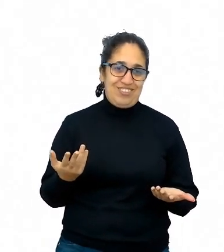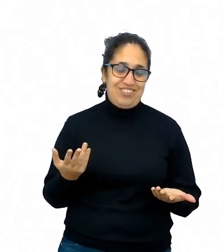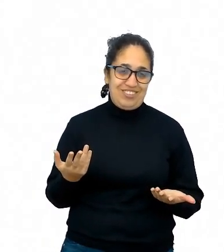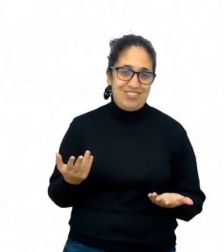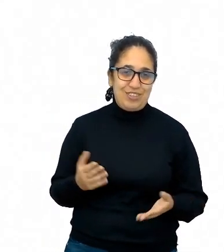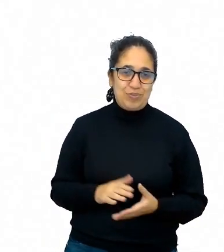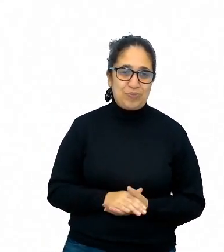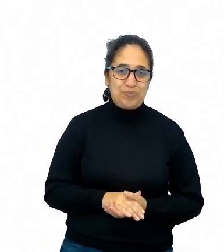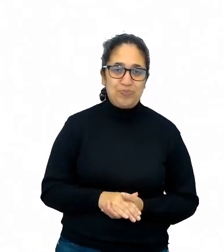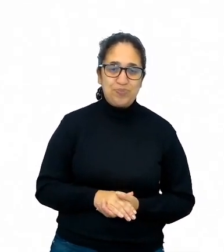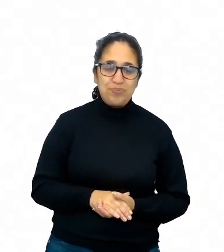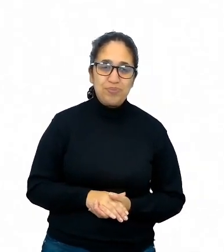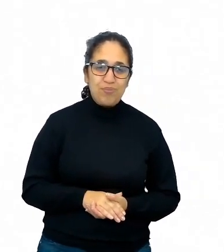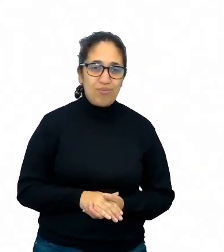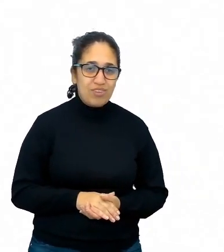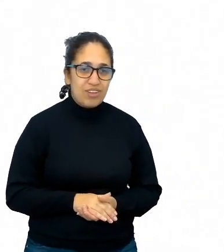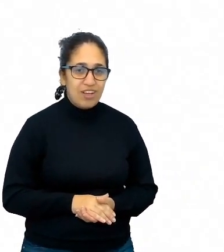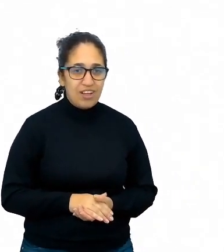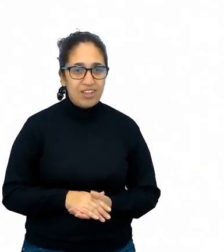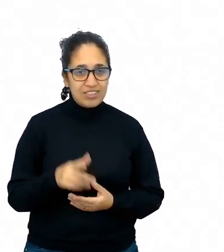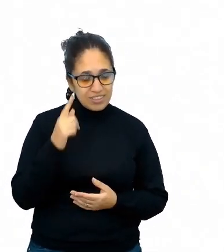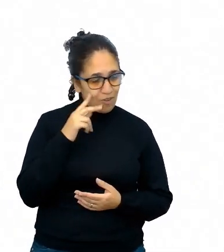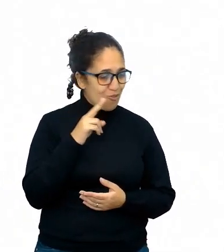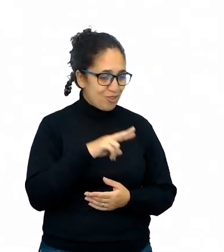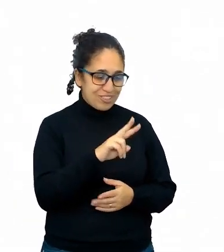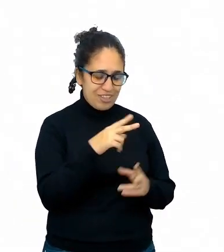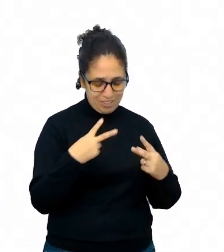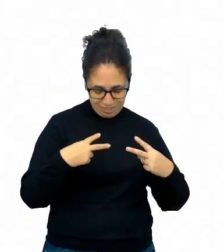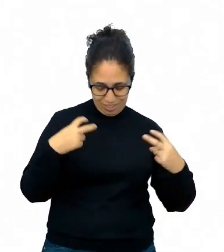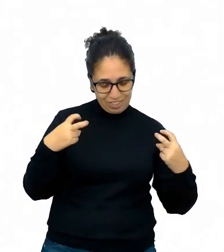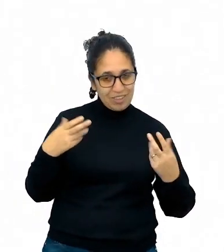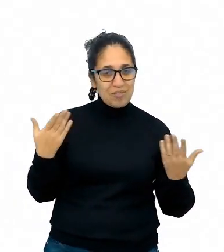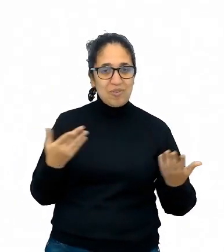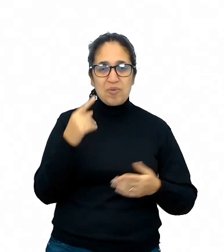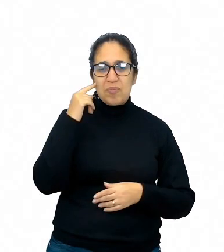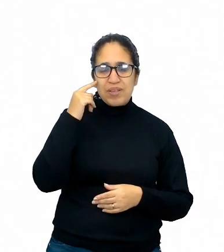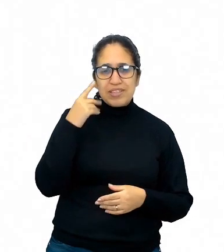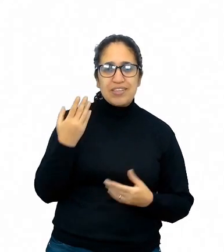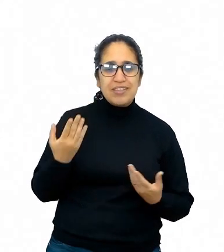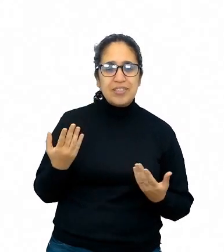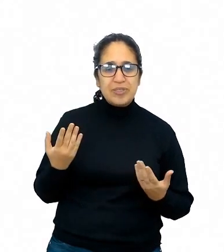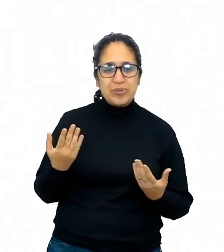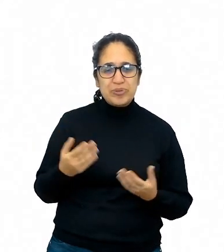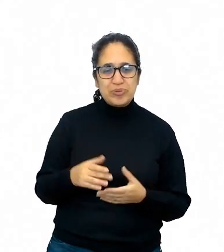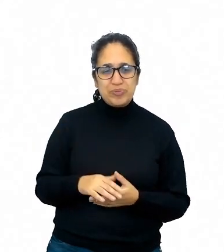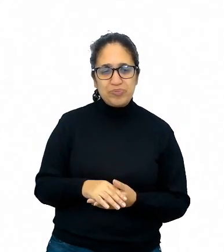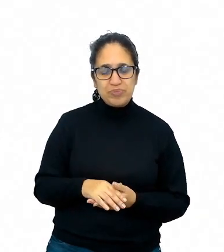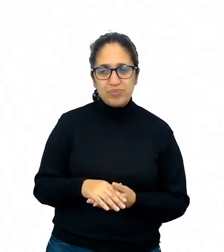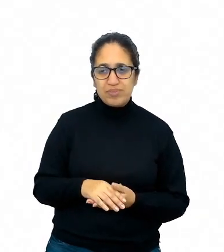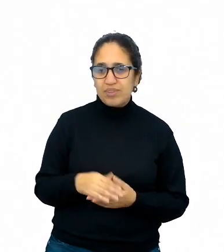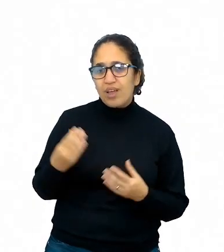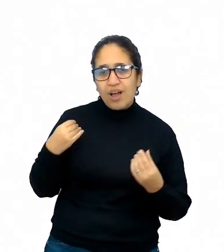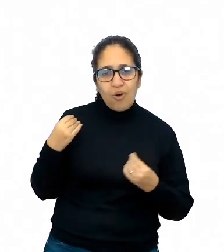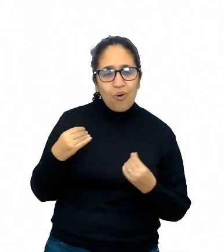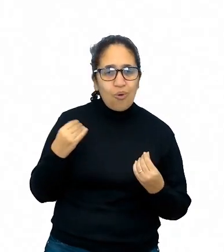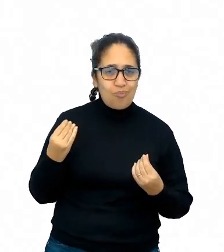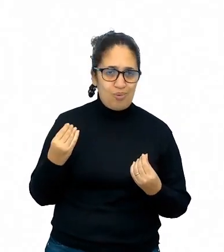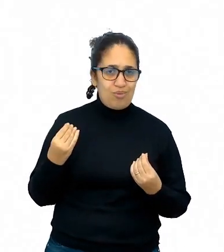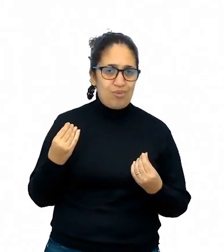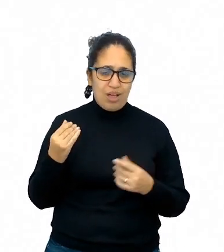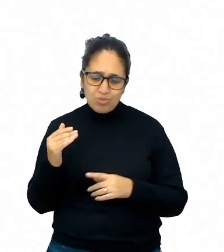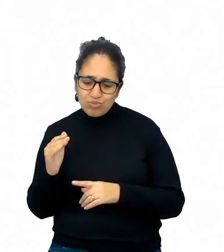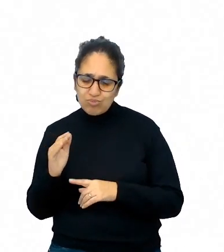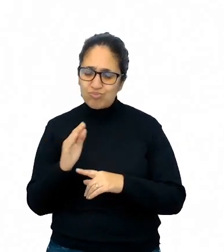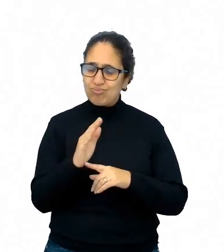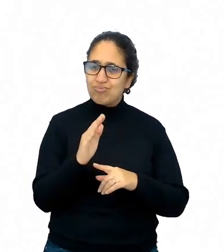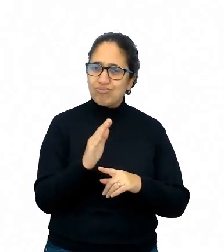né, para os estudantes ali de vocês, em pensando de alguma forma de que maneira